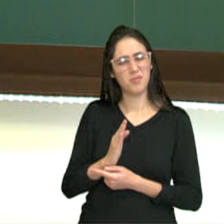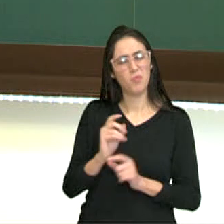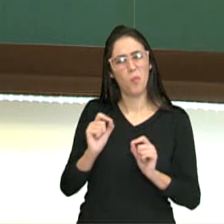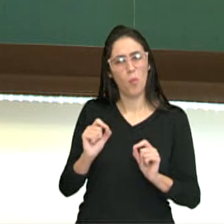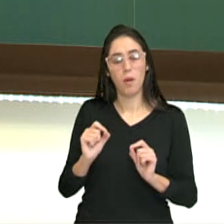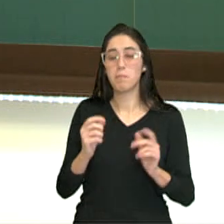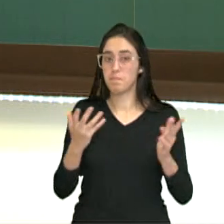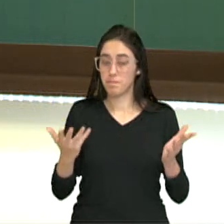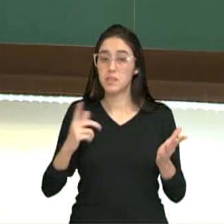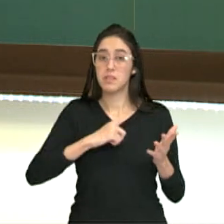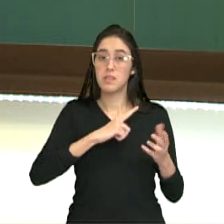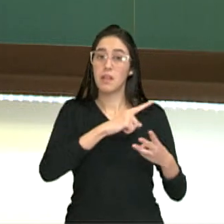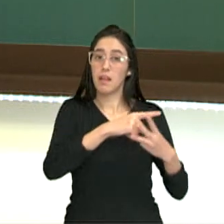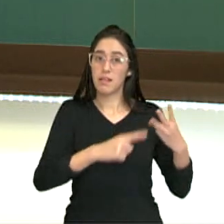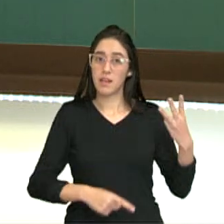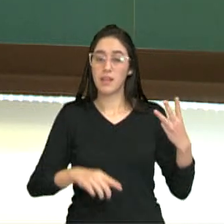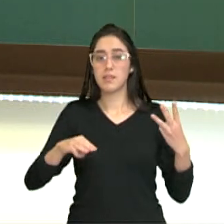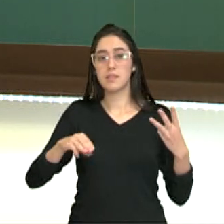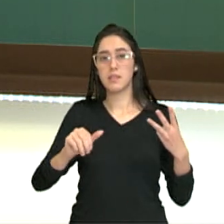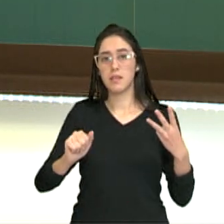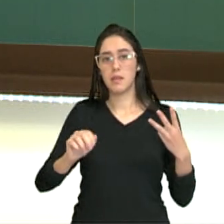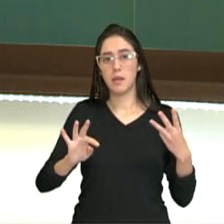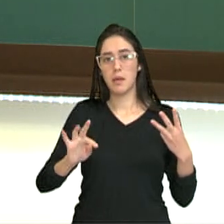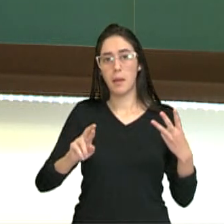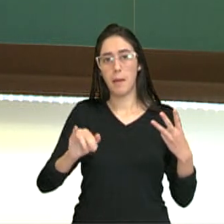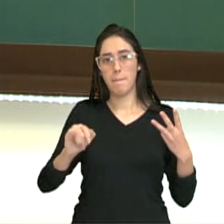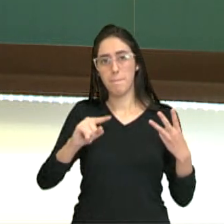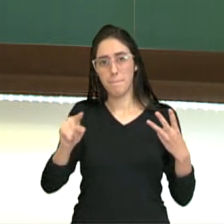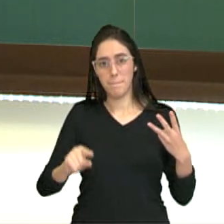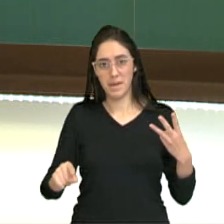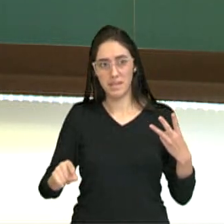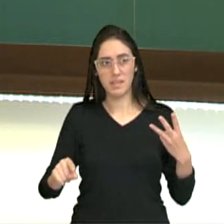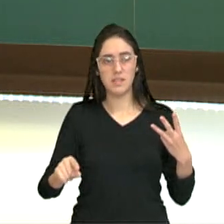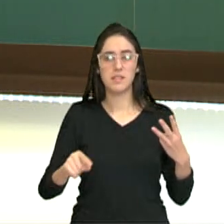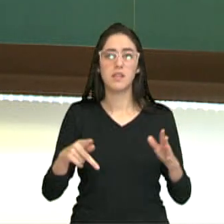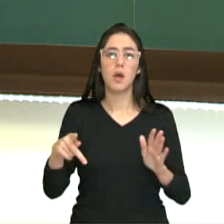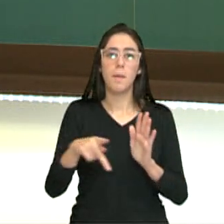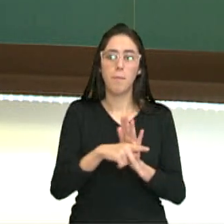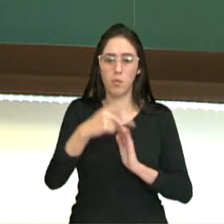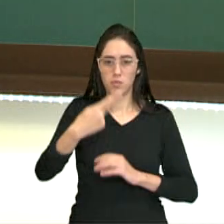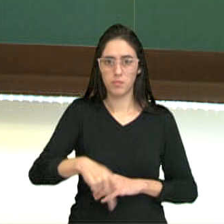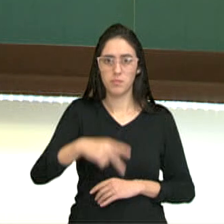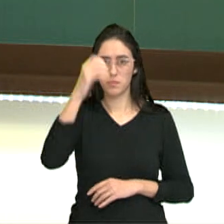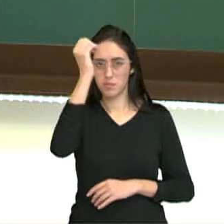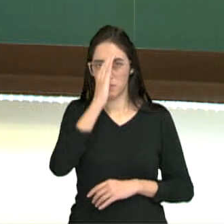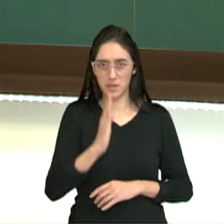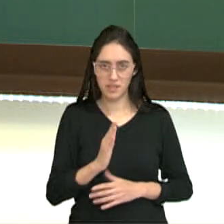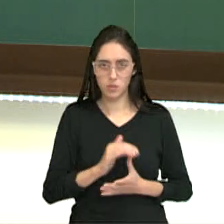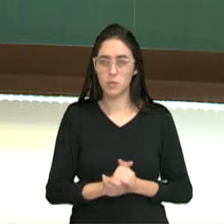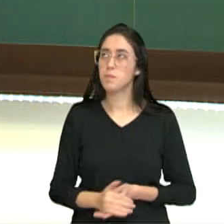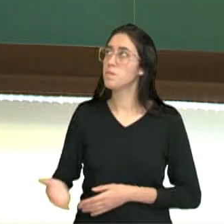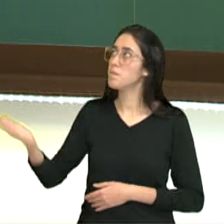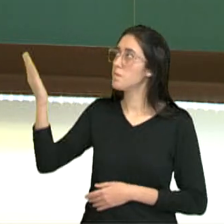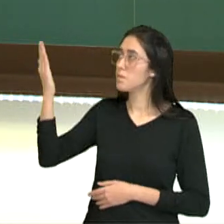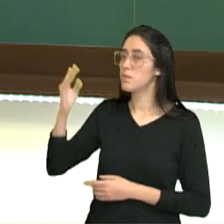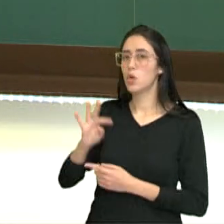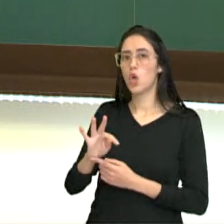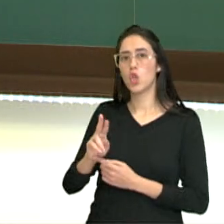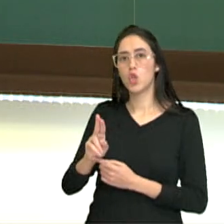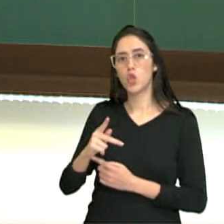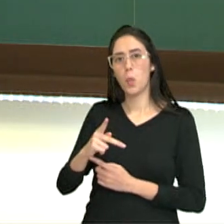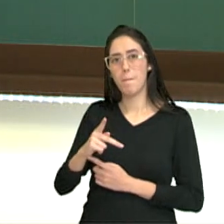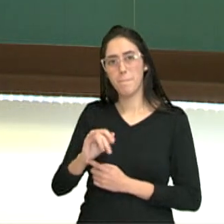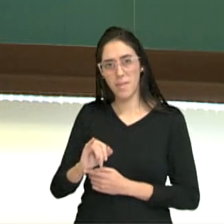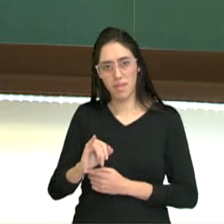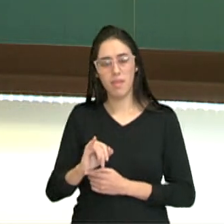temos três matrizes formadoras do nosso país, tá? Então temos a matriz Tupi.